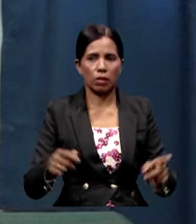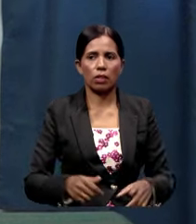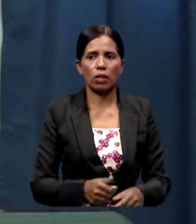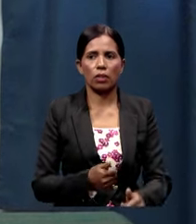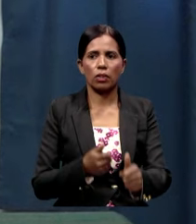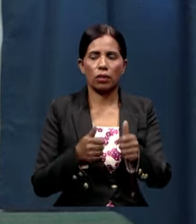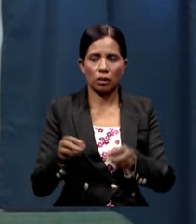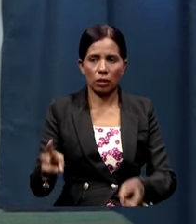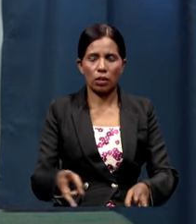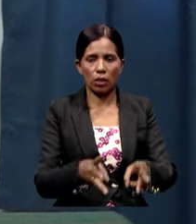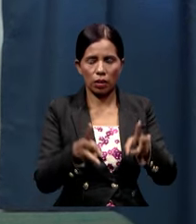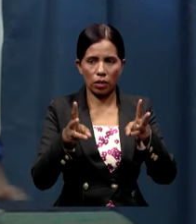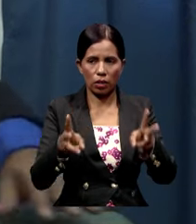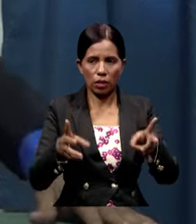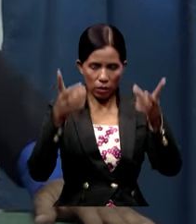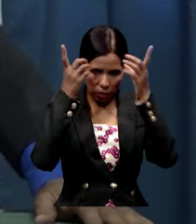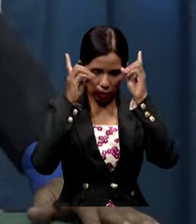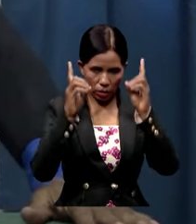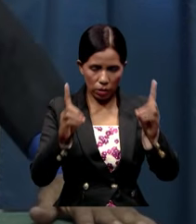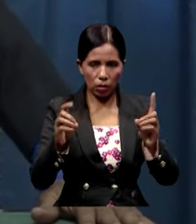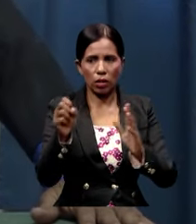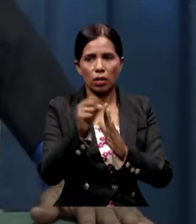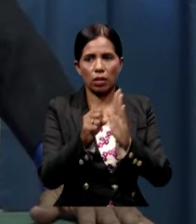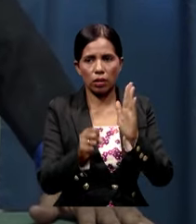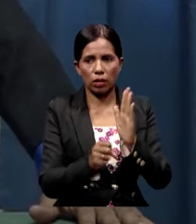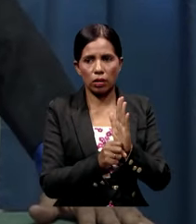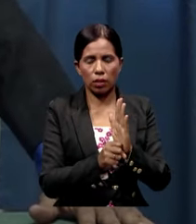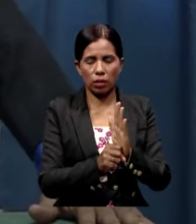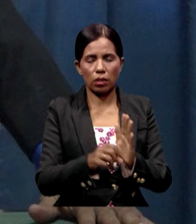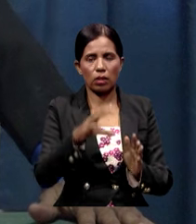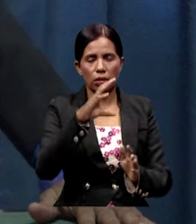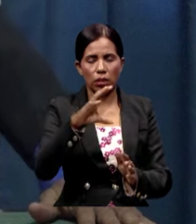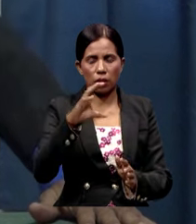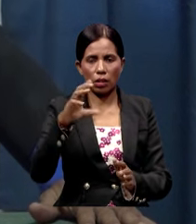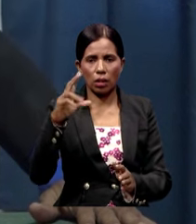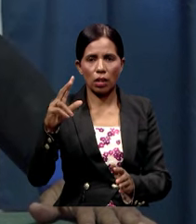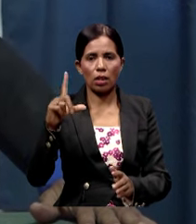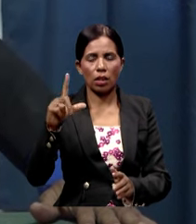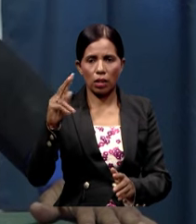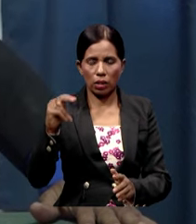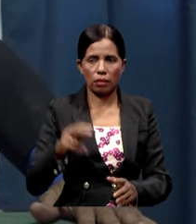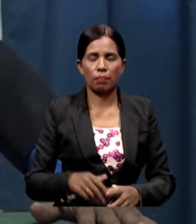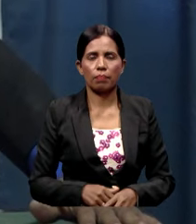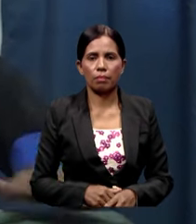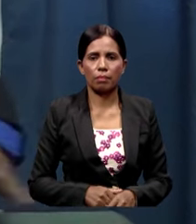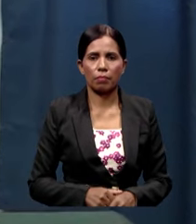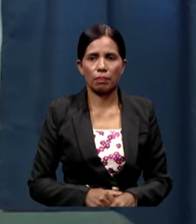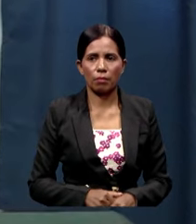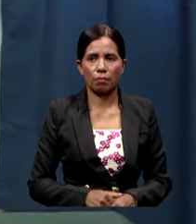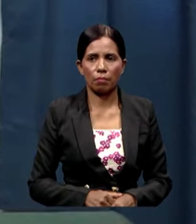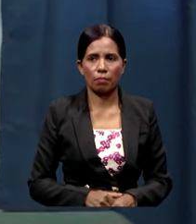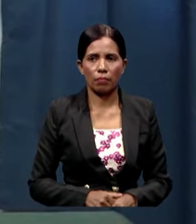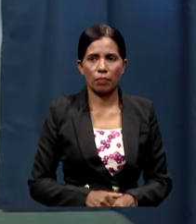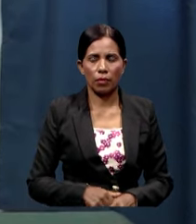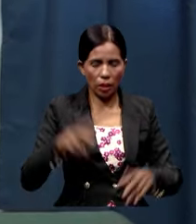é da lá neve que definia estatuto dos combatentes Alberto São Nacional mas no entanto